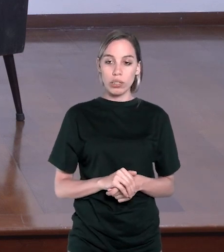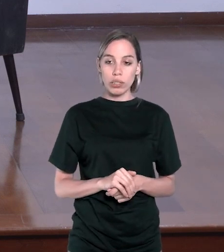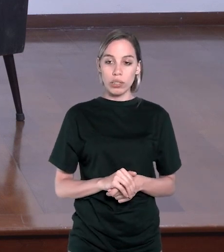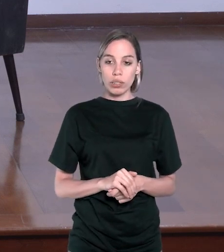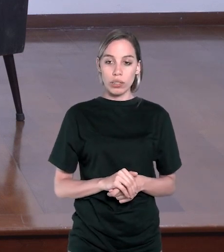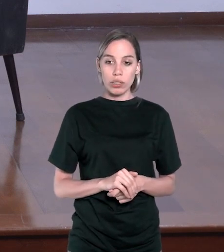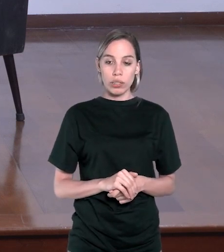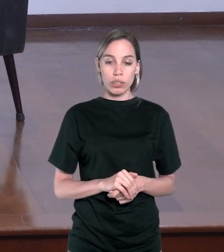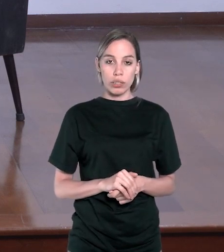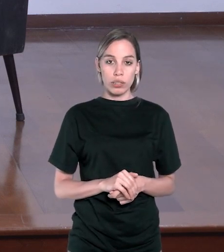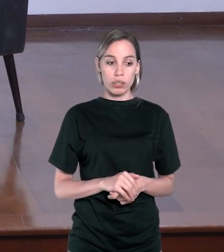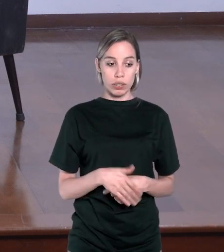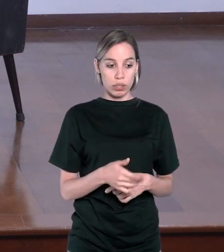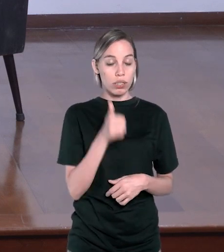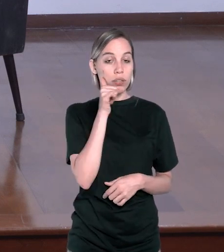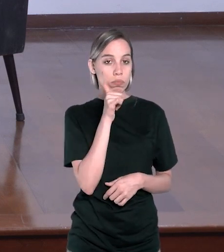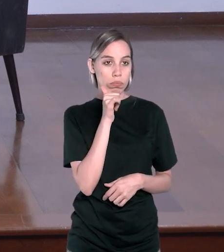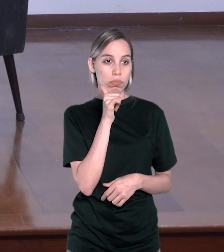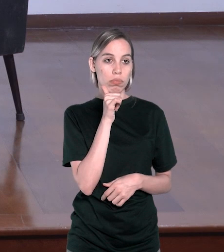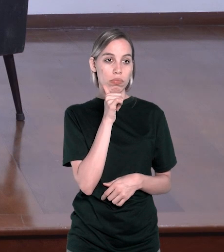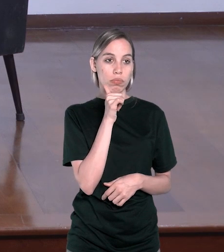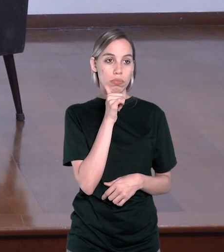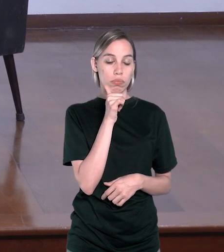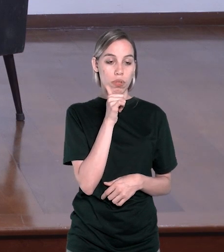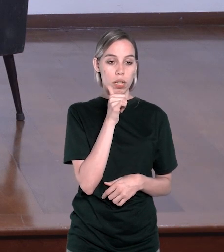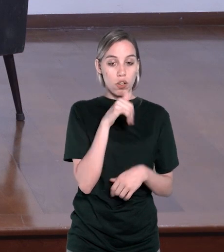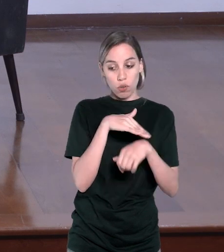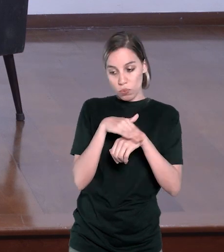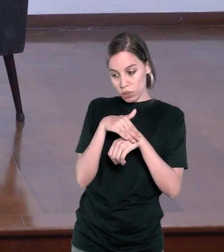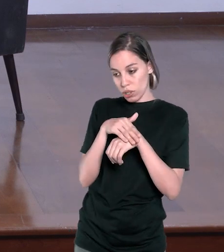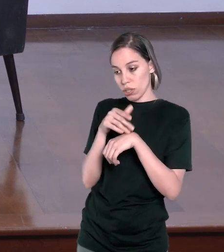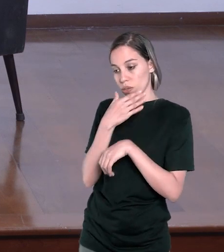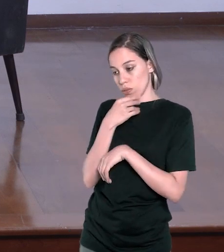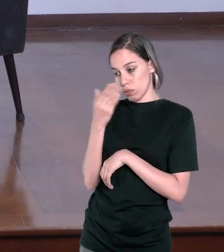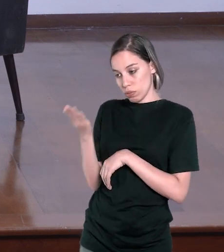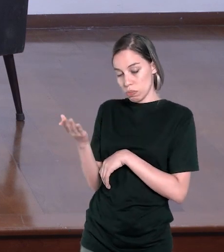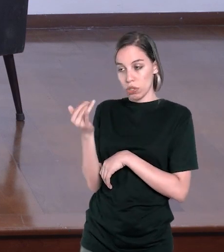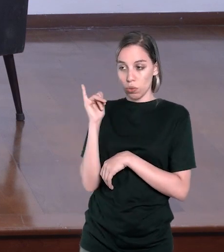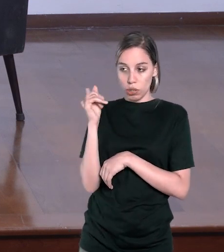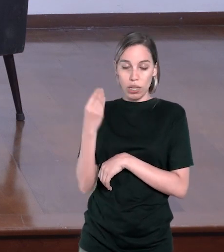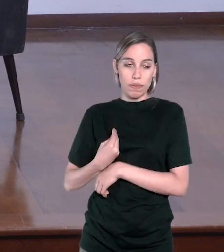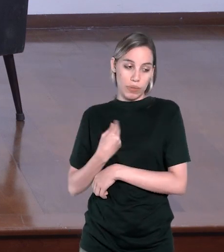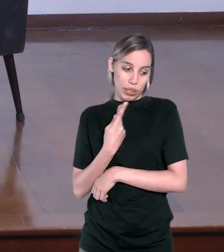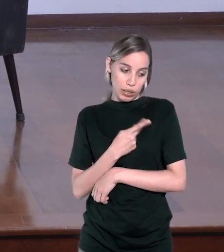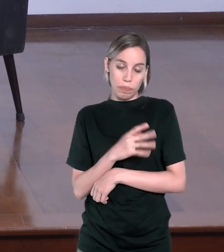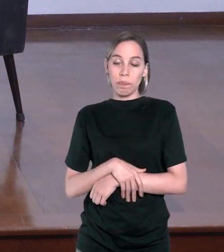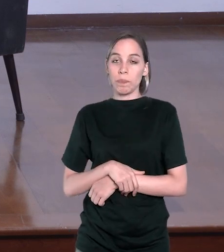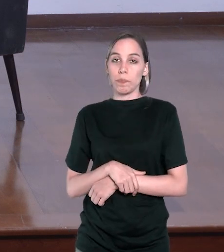Papel. Então, ela começa, né? Ela está conversando com um jornalista, contando a vida dela. É ela que está